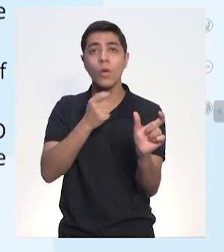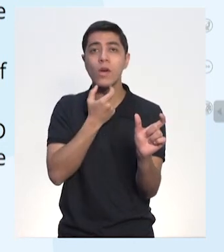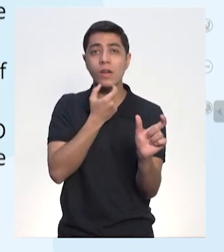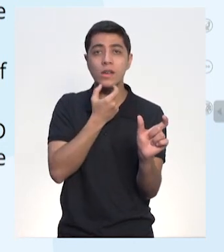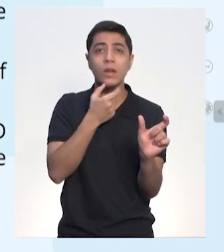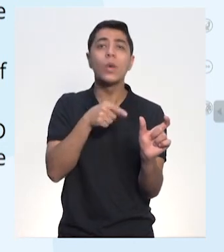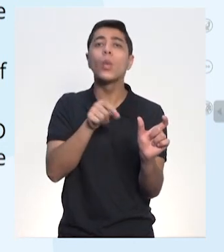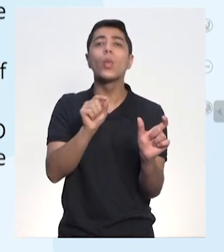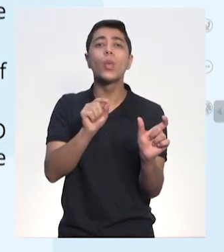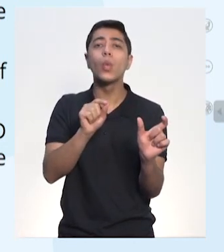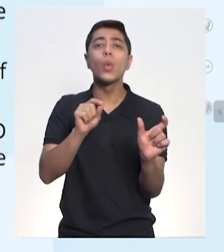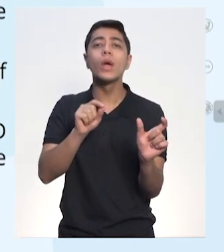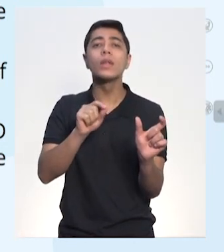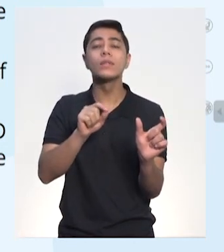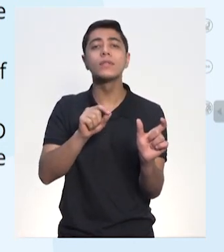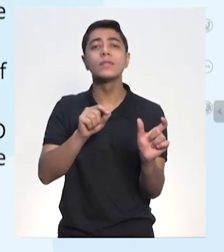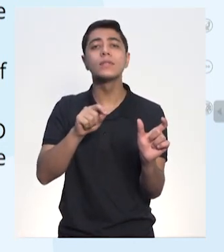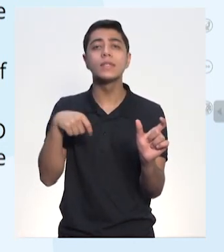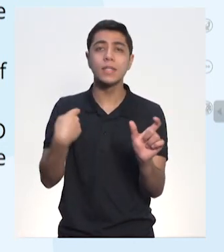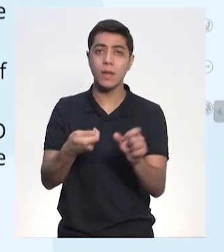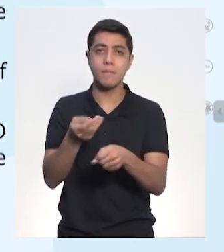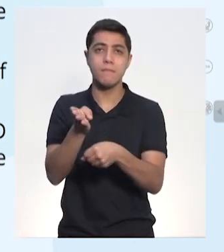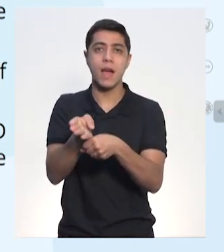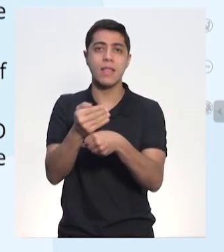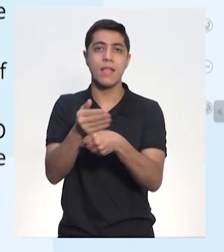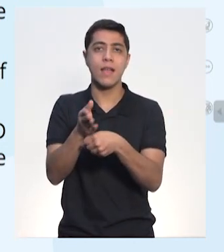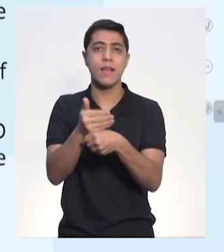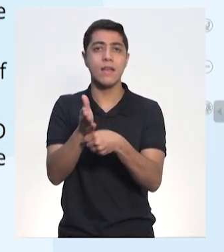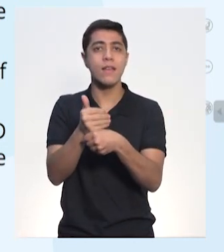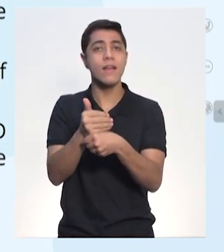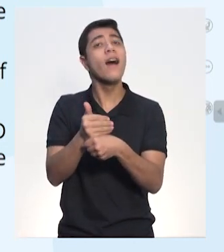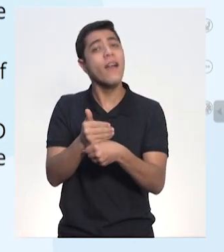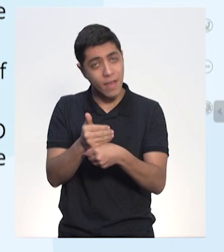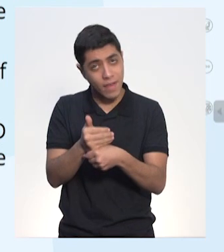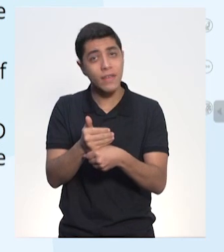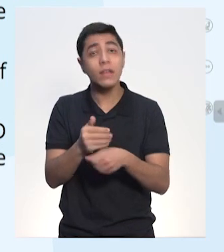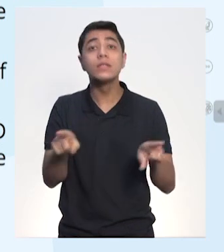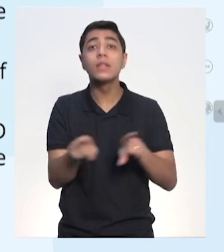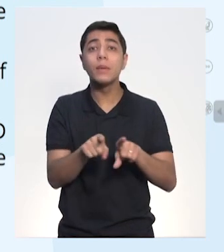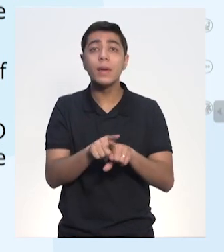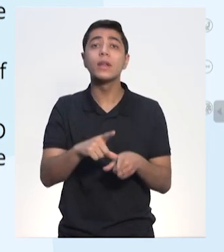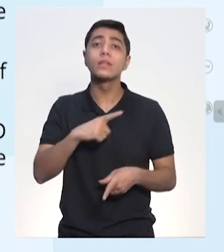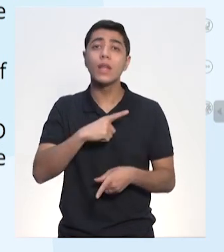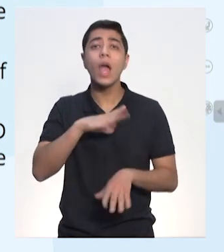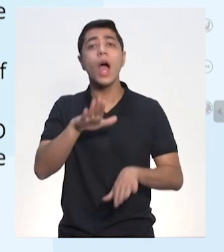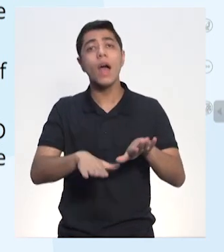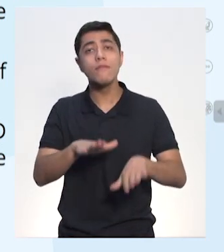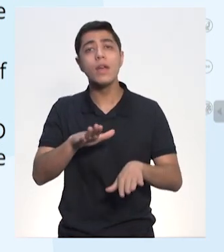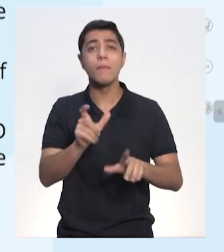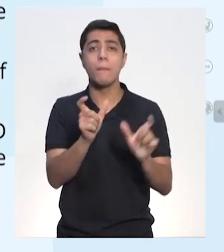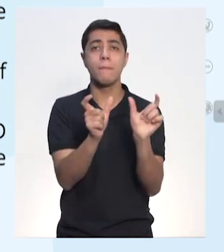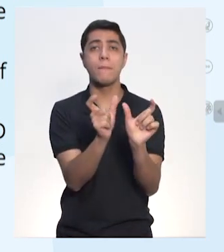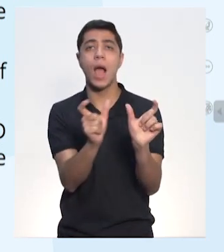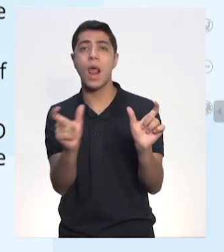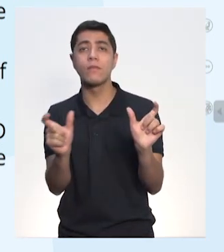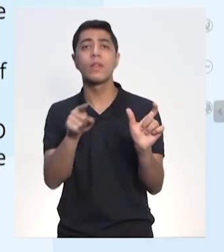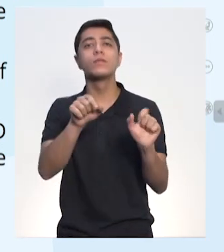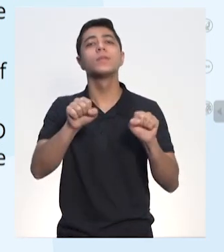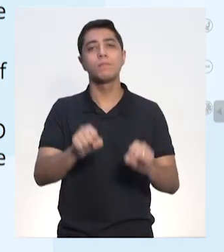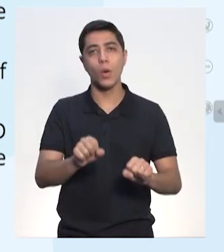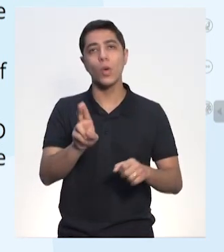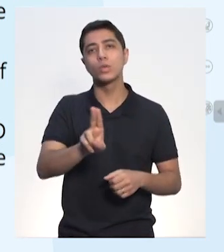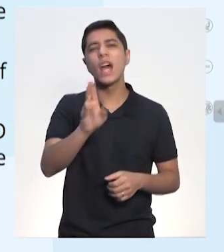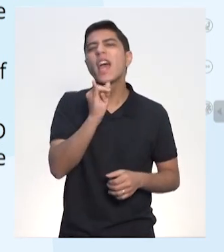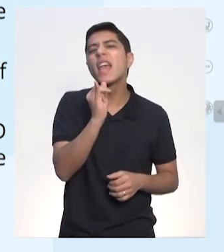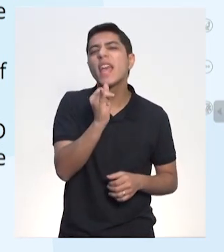falar potato também, né? Mas eu costumo falar potato. E aí você tem algumas palavras, por exemplo, que você pode usar, que aí você vai usar aqui,